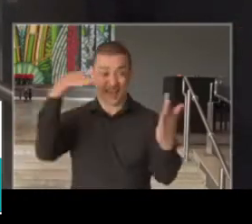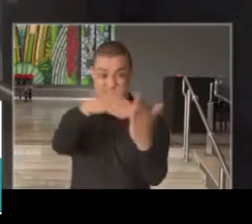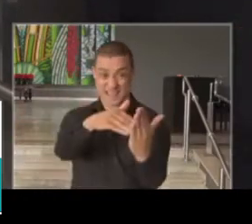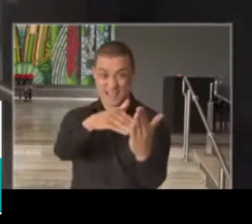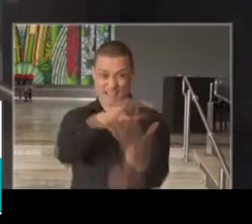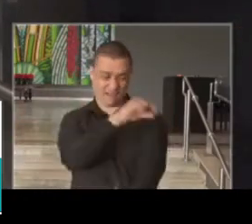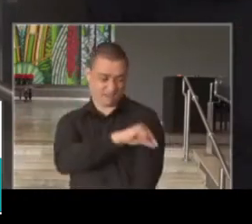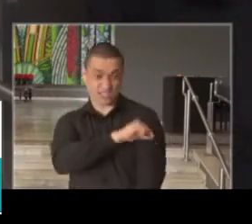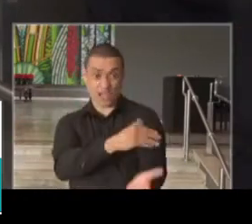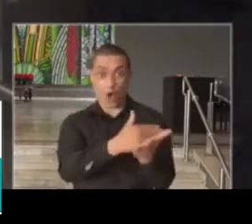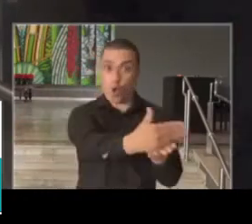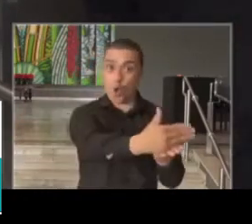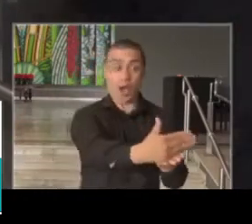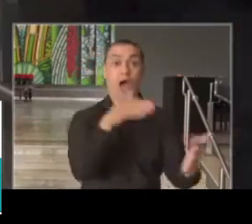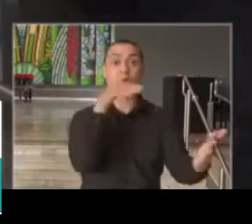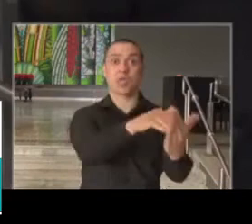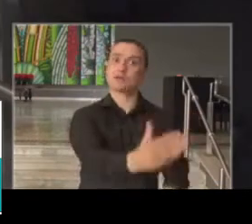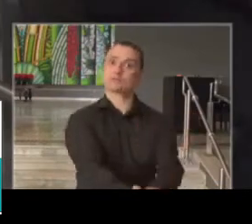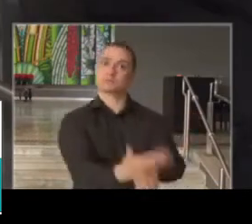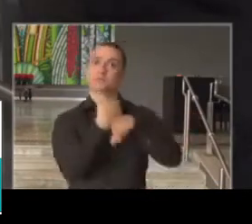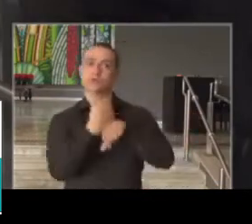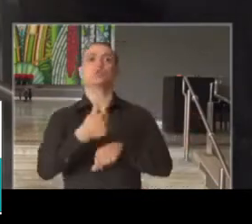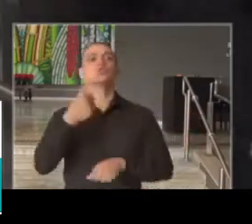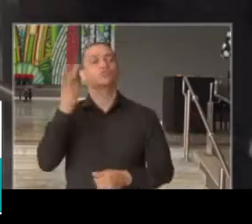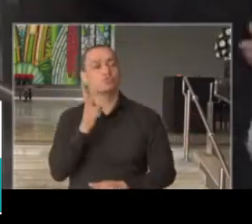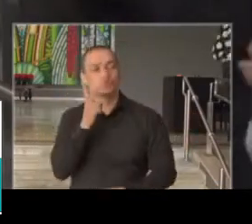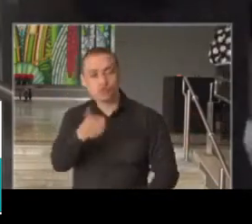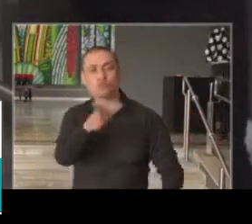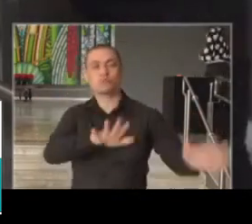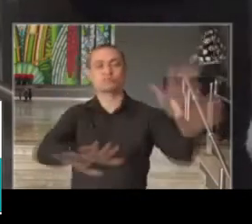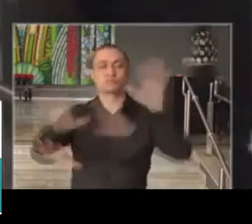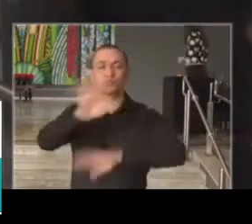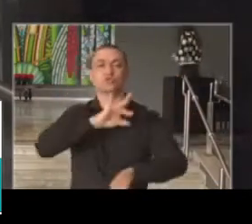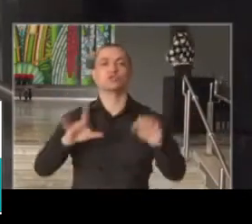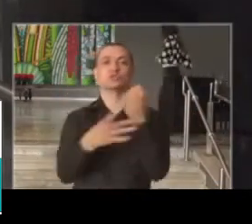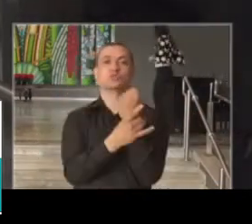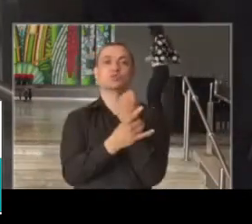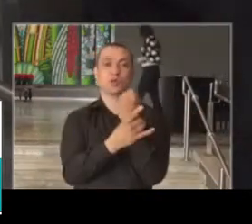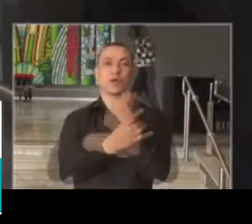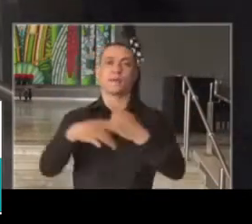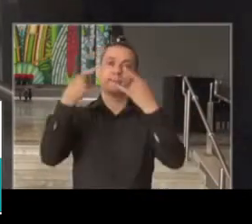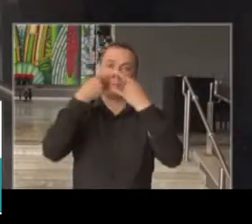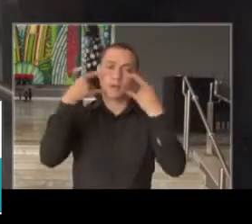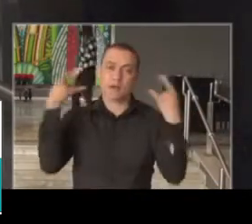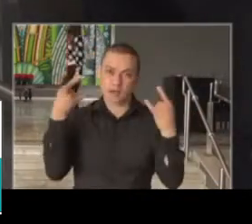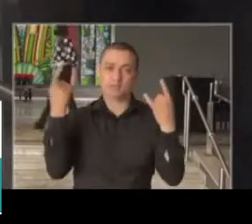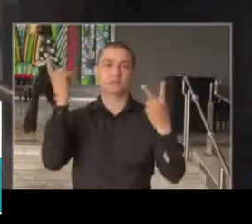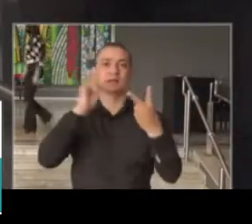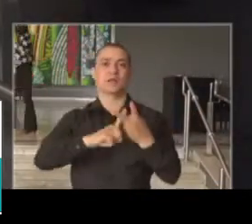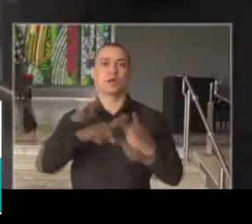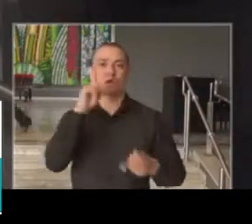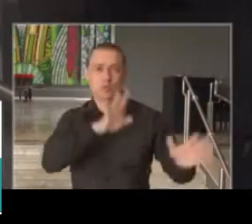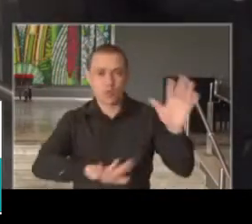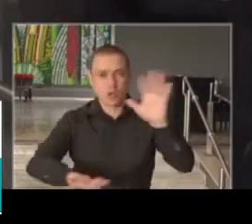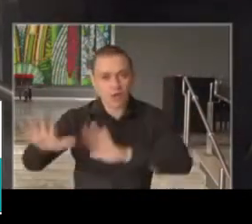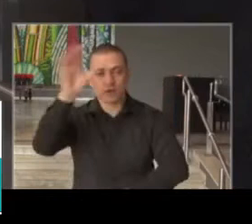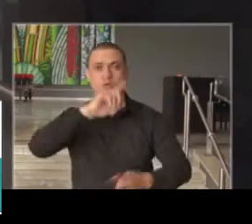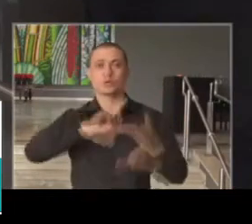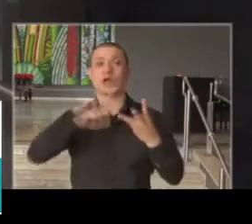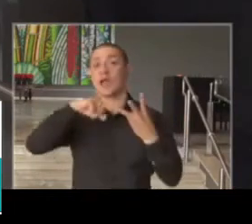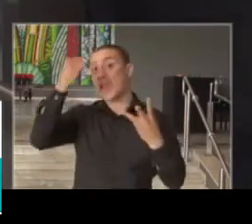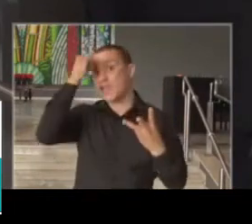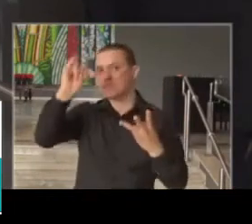mesmo após, continuar com as medidas de segurança, usando máscara, tomando muito cuidado,